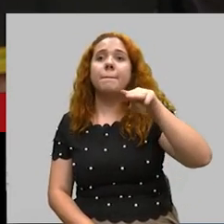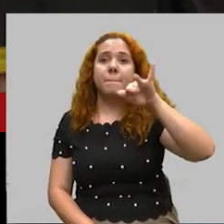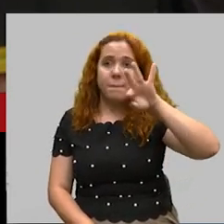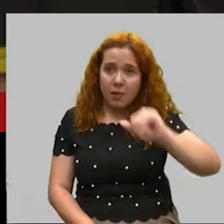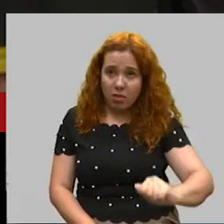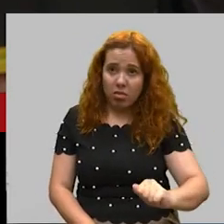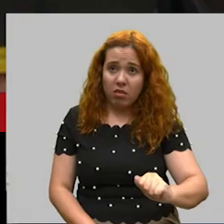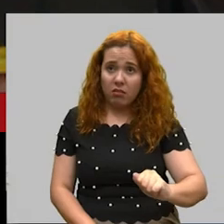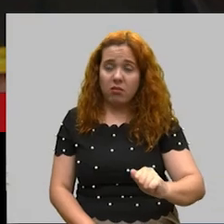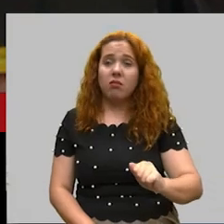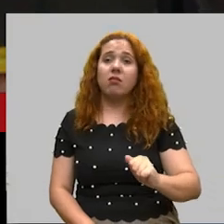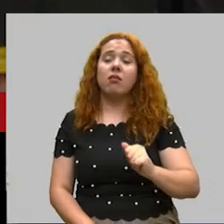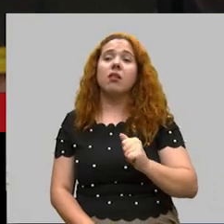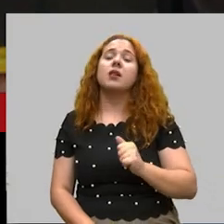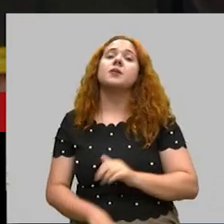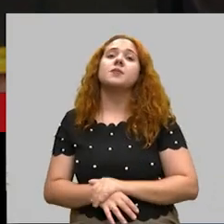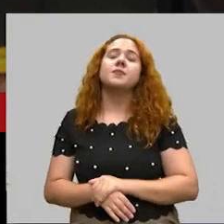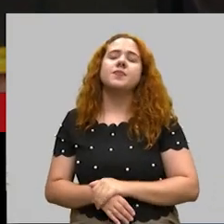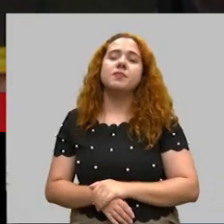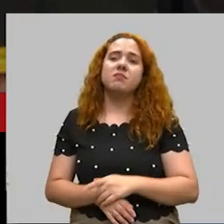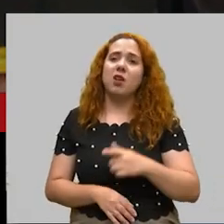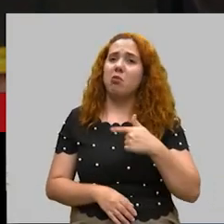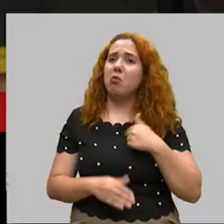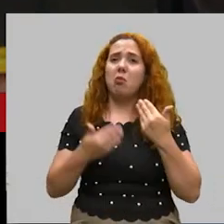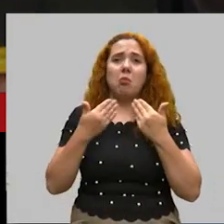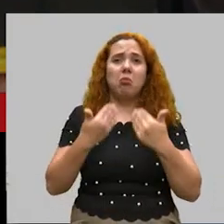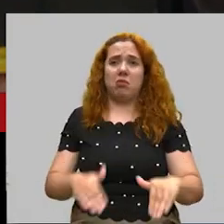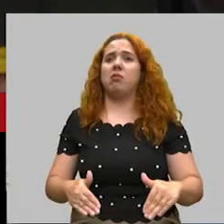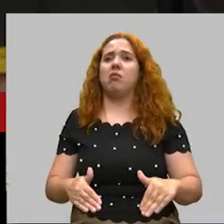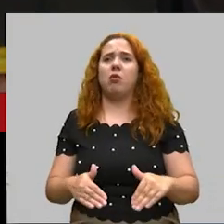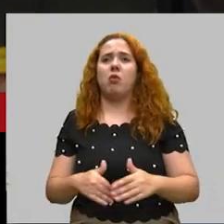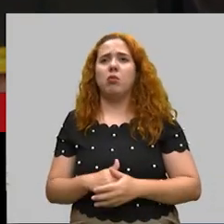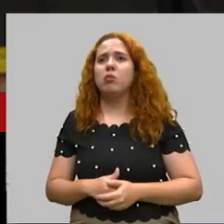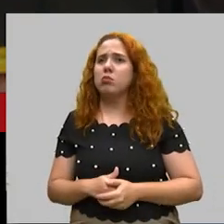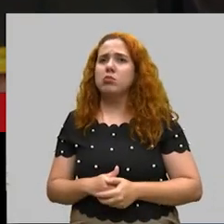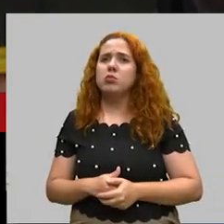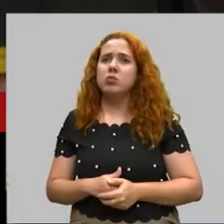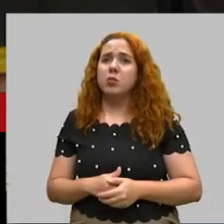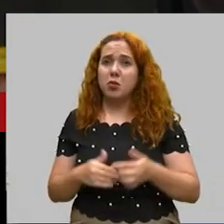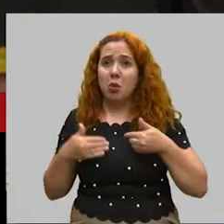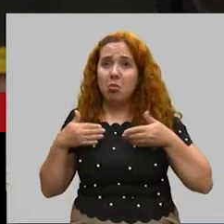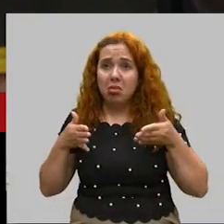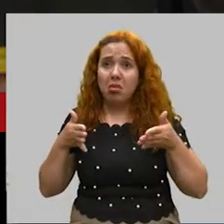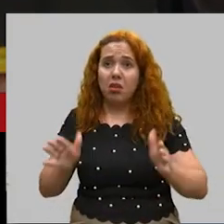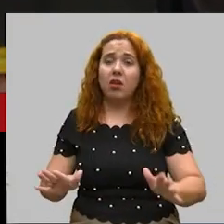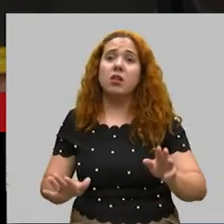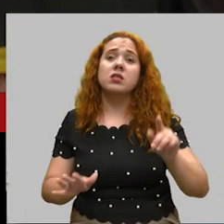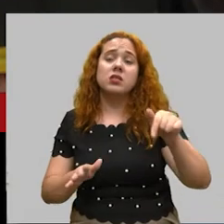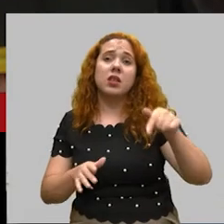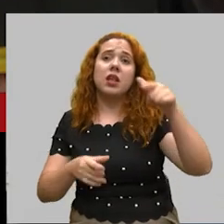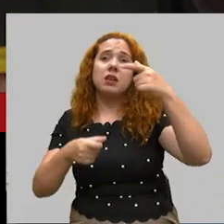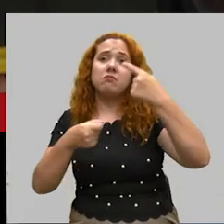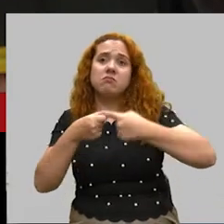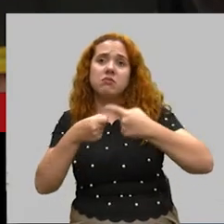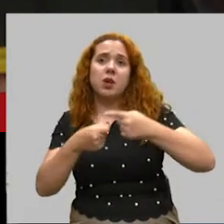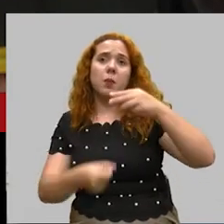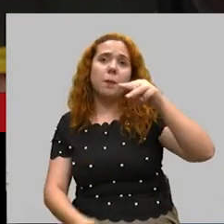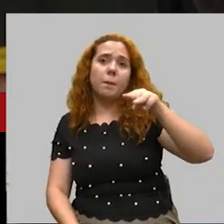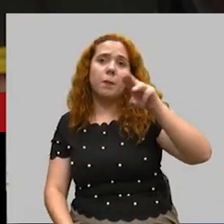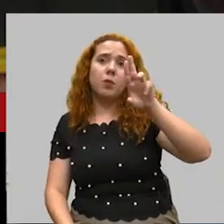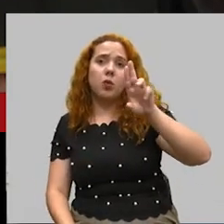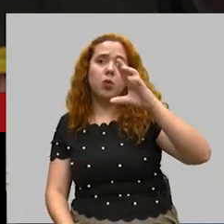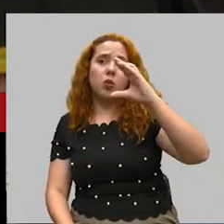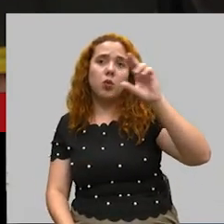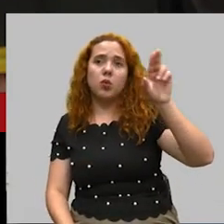discordei sendo morador nascido em um desses Vales o do Mucuri e próximo e